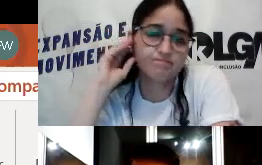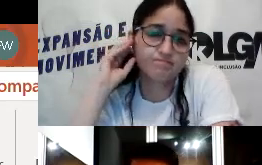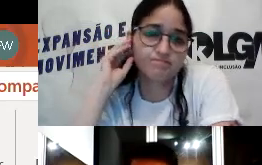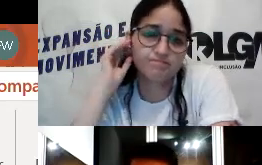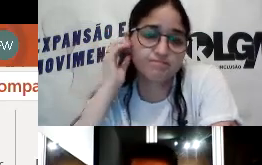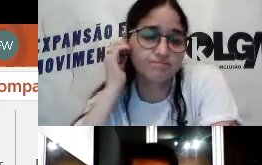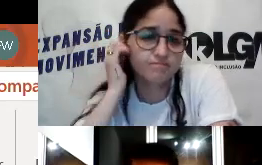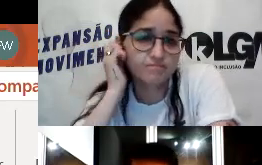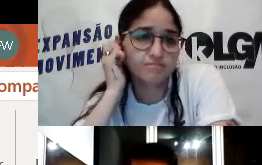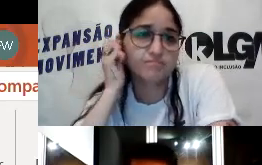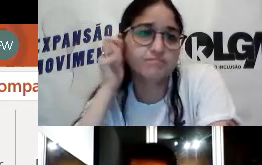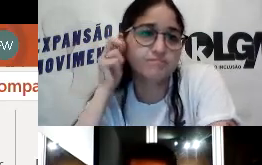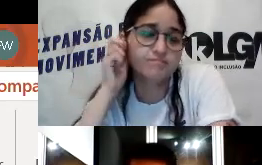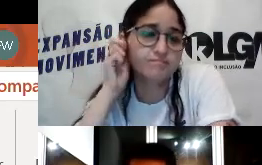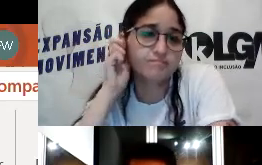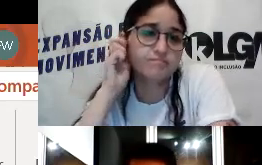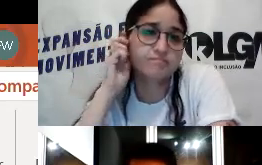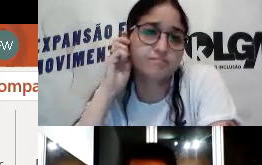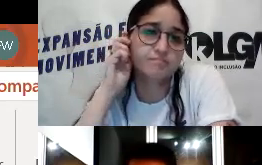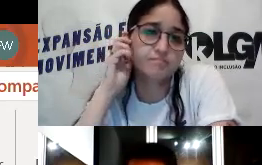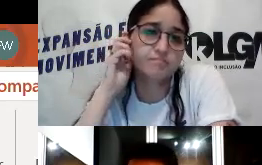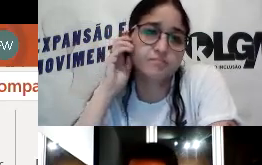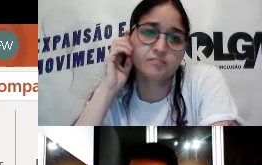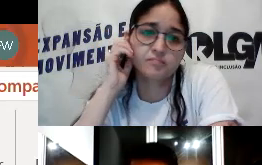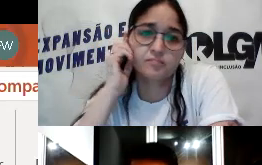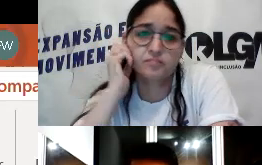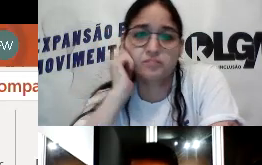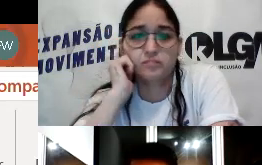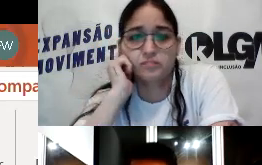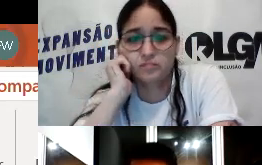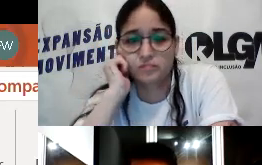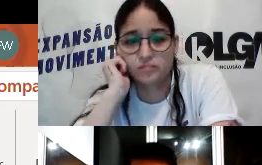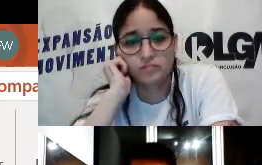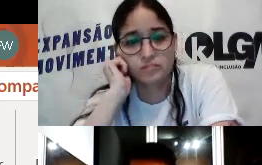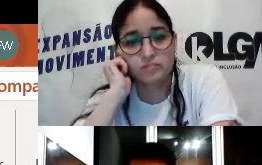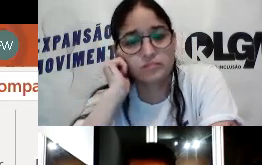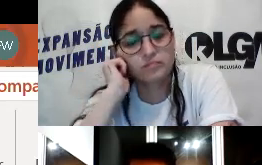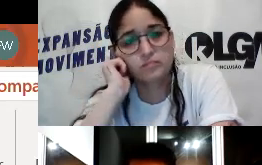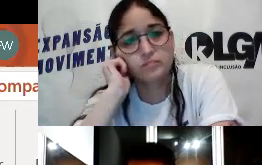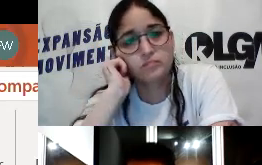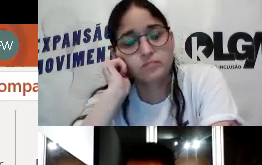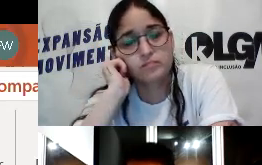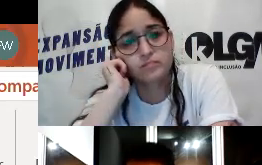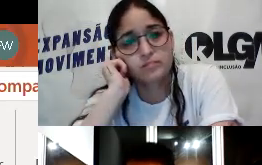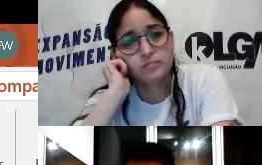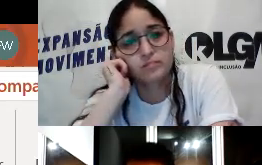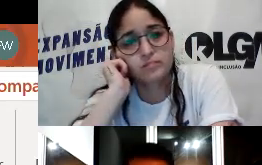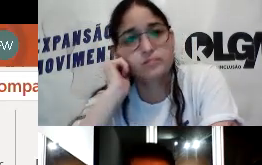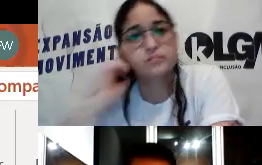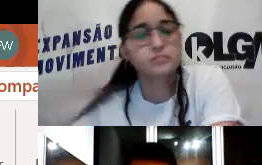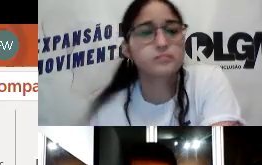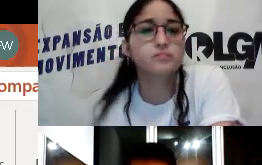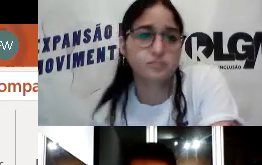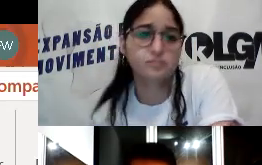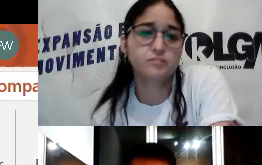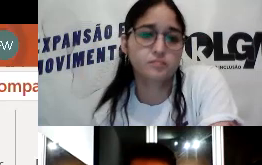potencial, como a palavra tem possibilidades. E como a gente pode usar essa... Hoje eu trouxe os dois